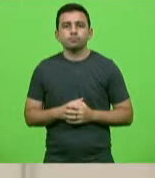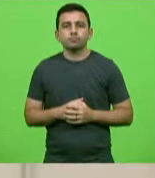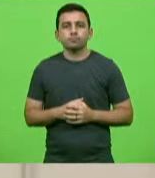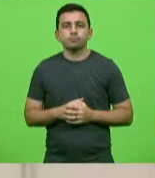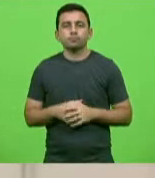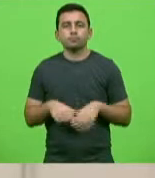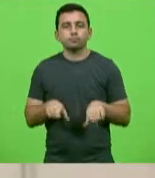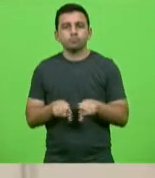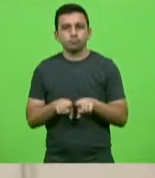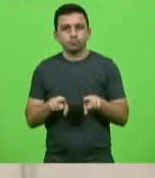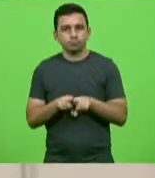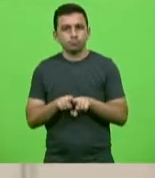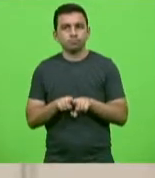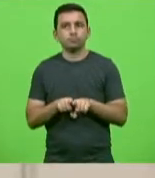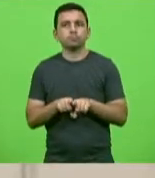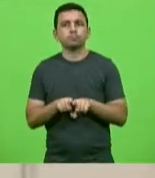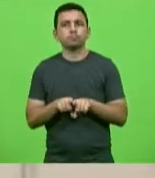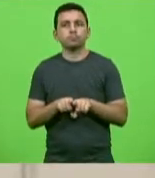e tendo em vista